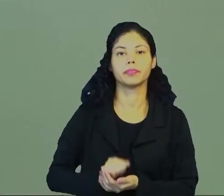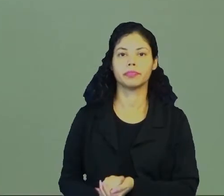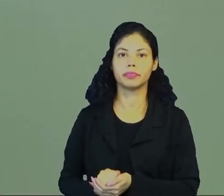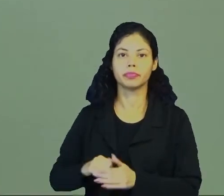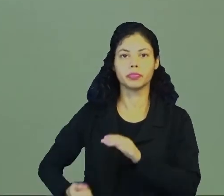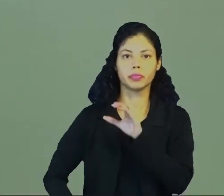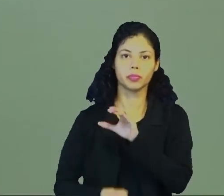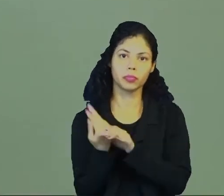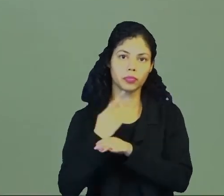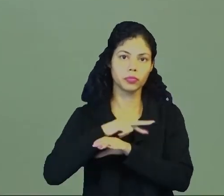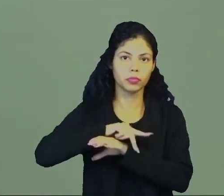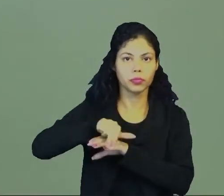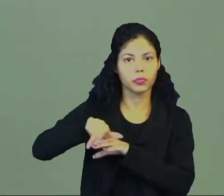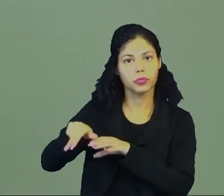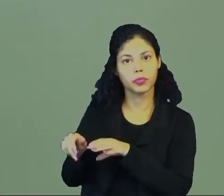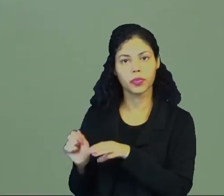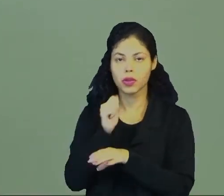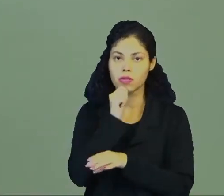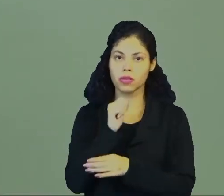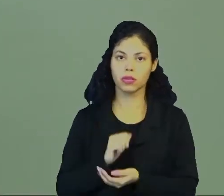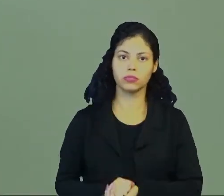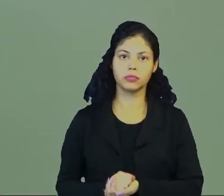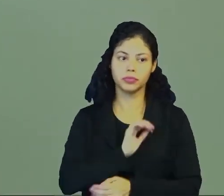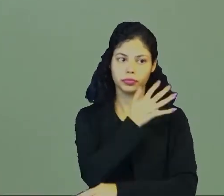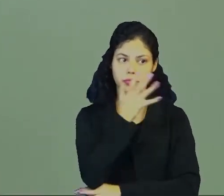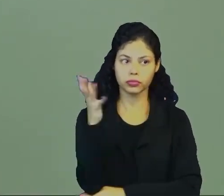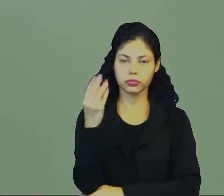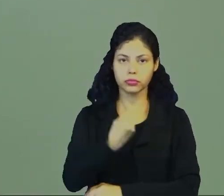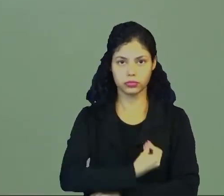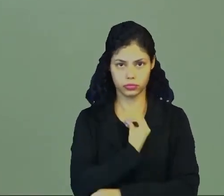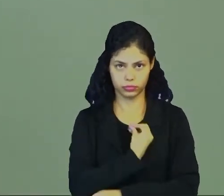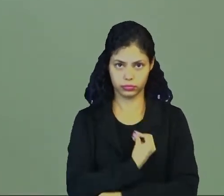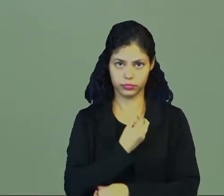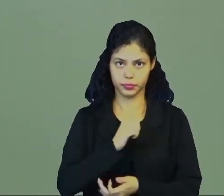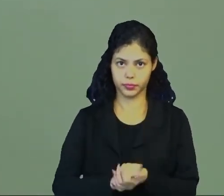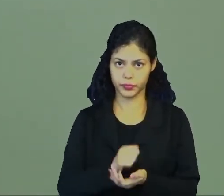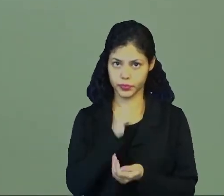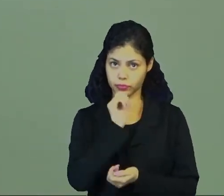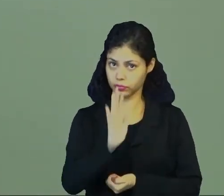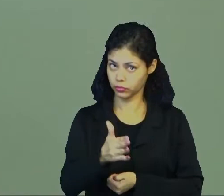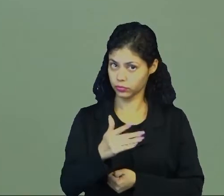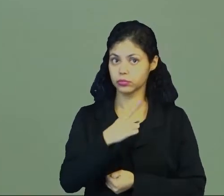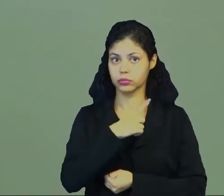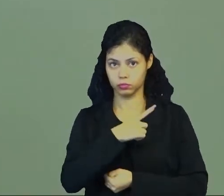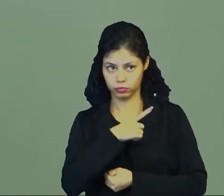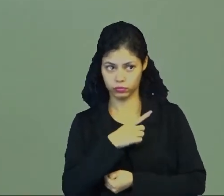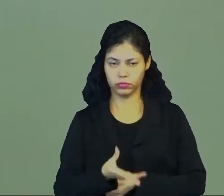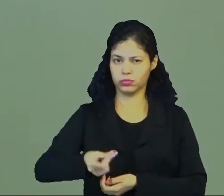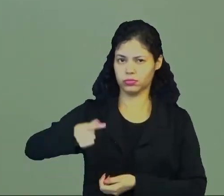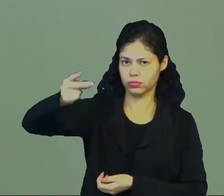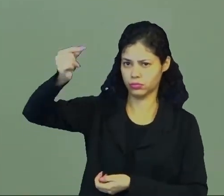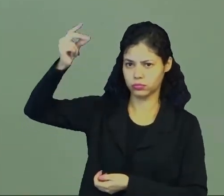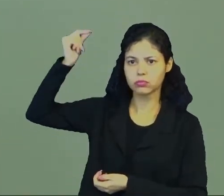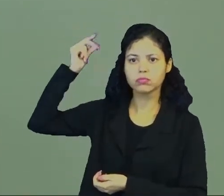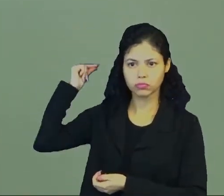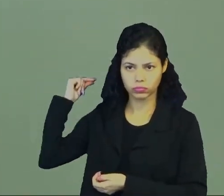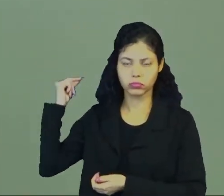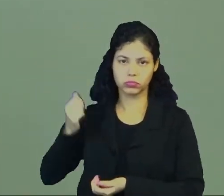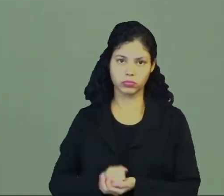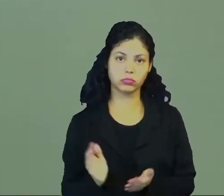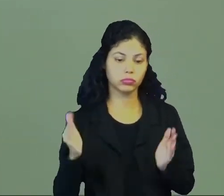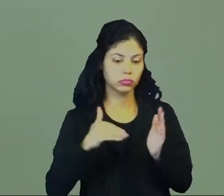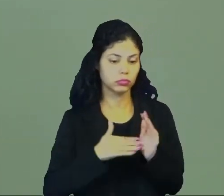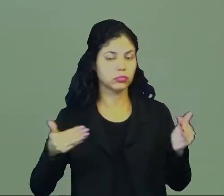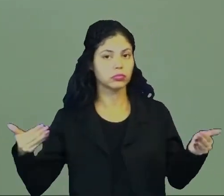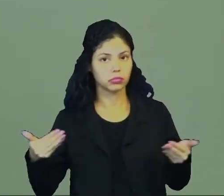biodiversidade, nós temos que levar em consideração dessa natureza que está viva, né? Então, ela já foi definida aí há muitos anos atrás. E